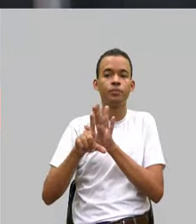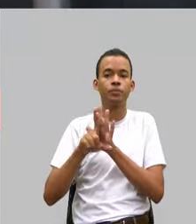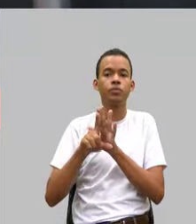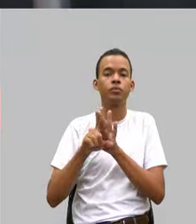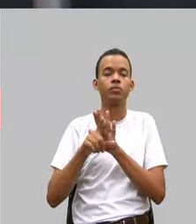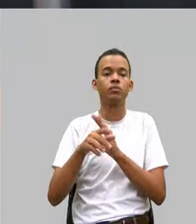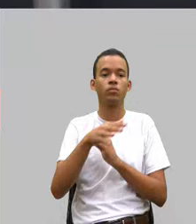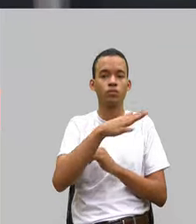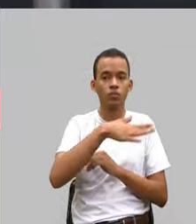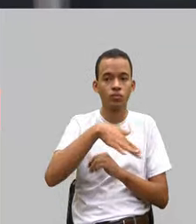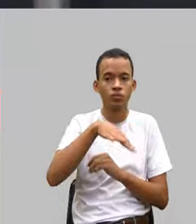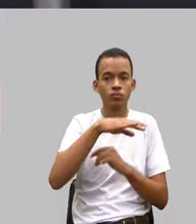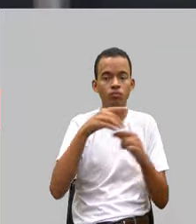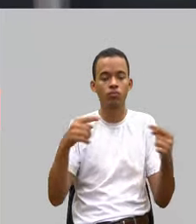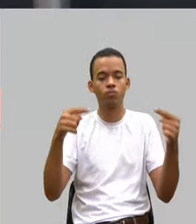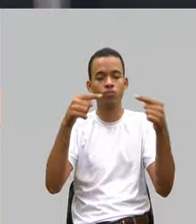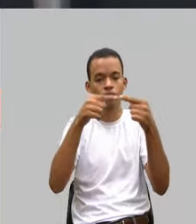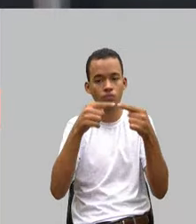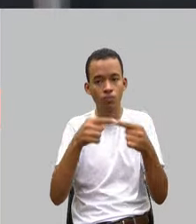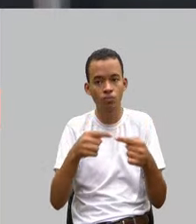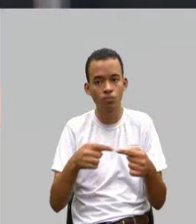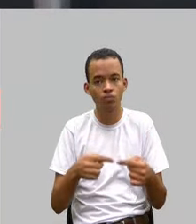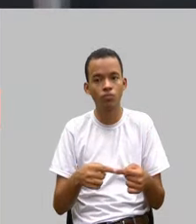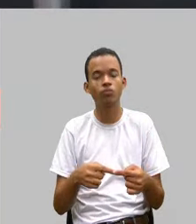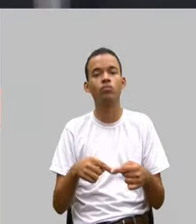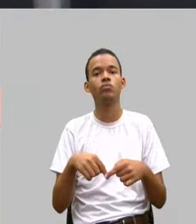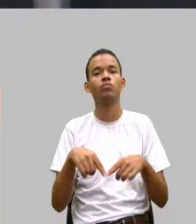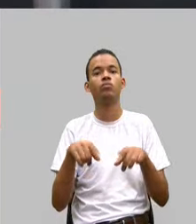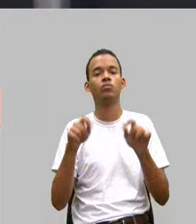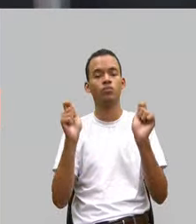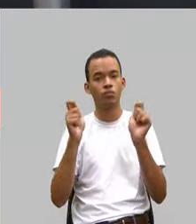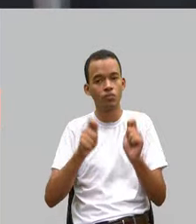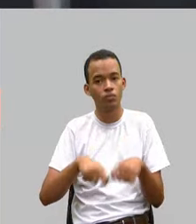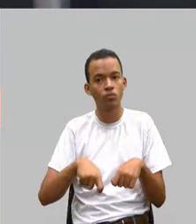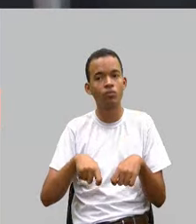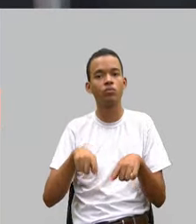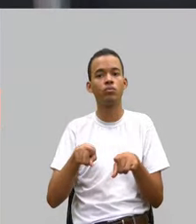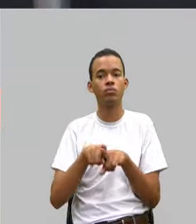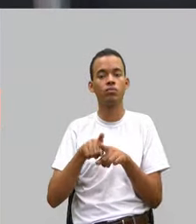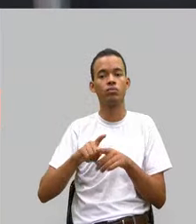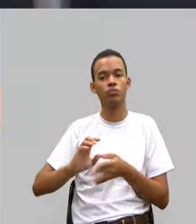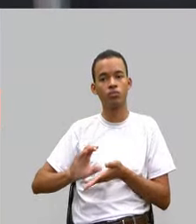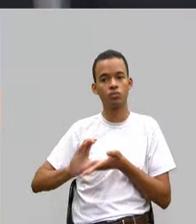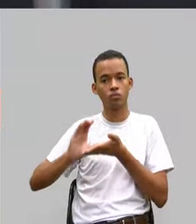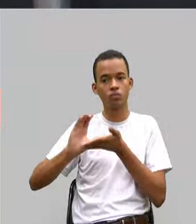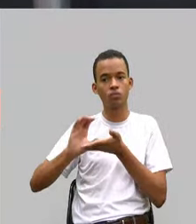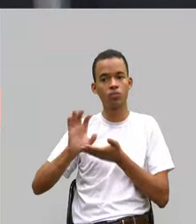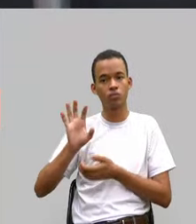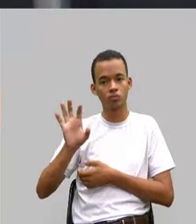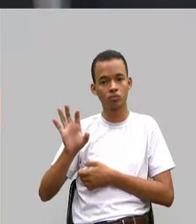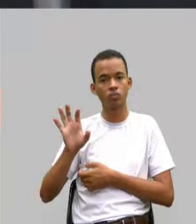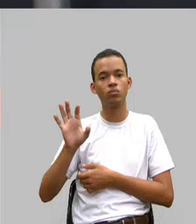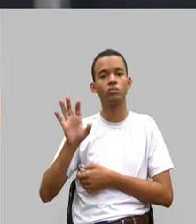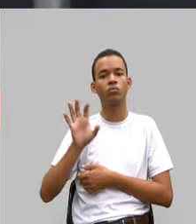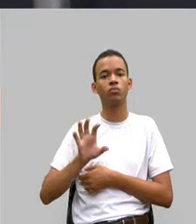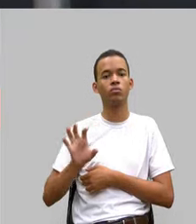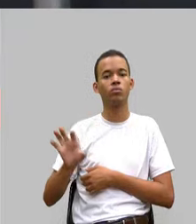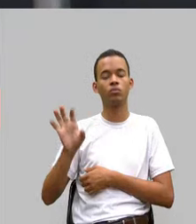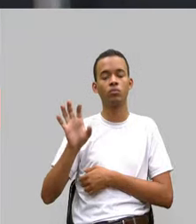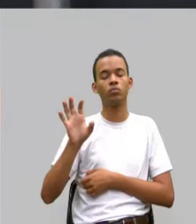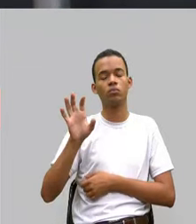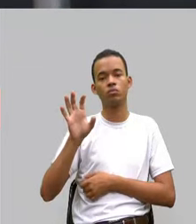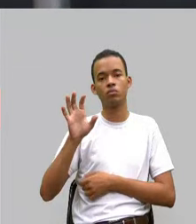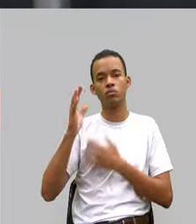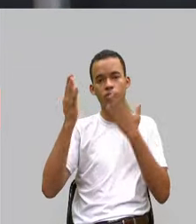possibilidades que aqui se desenham contem com o Conselho Regional de Psicologia para o estabelecimento de parâmetros de segurança